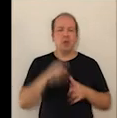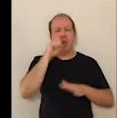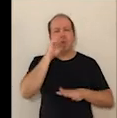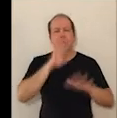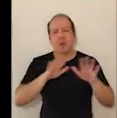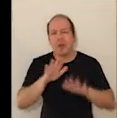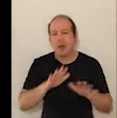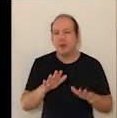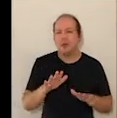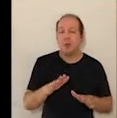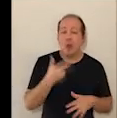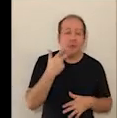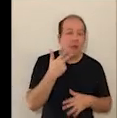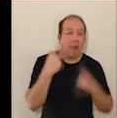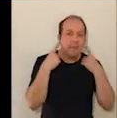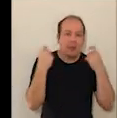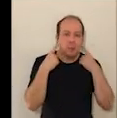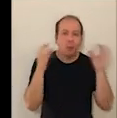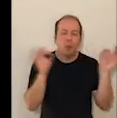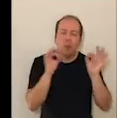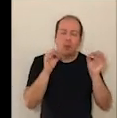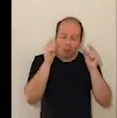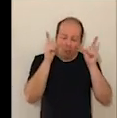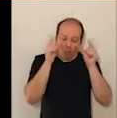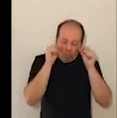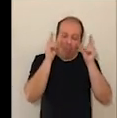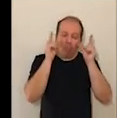Cuidado, mestre Corvino. Não faça barulho, está cochilando.